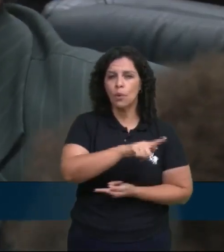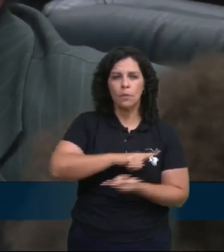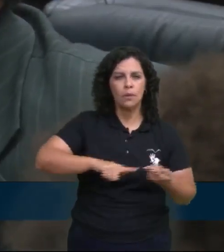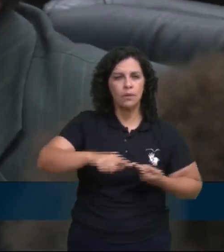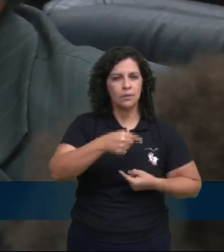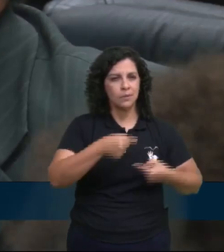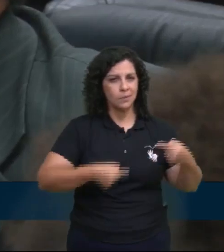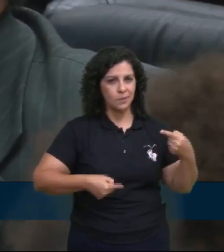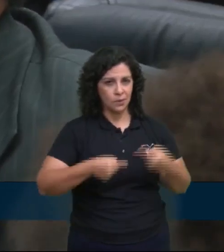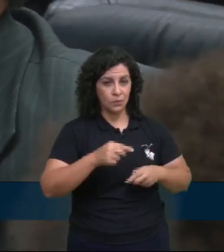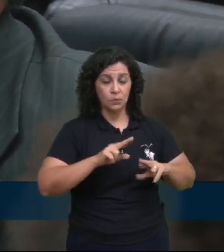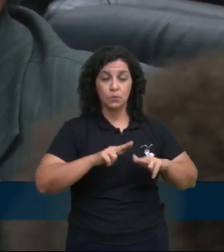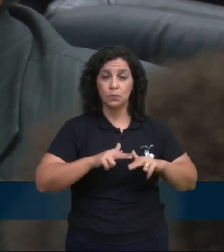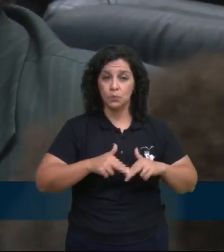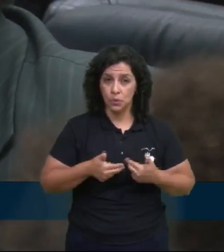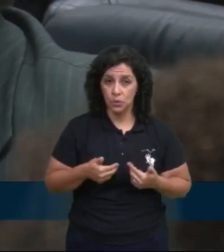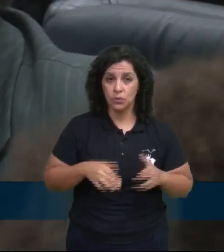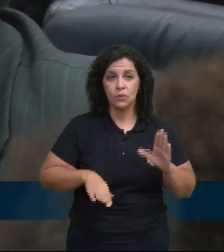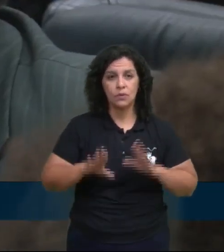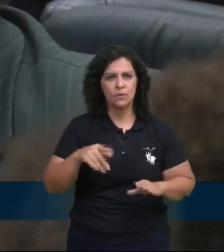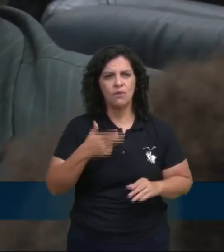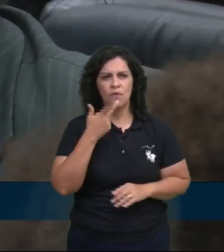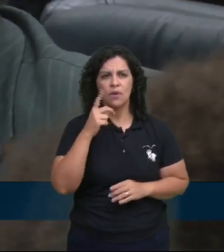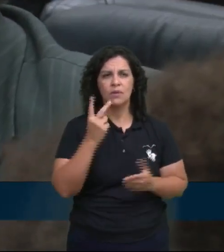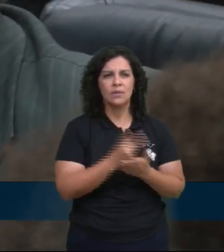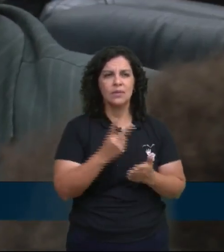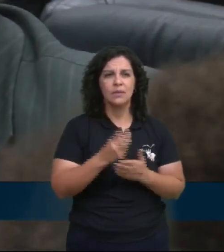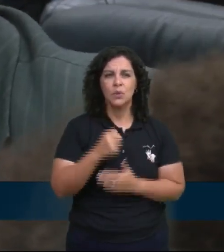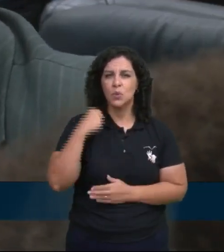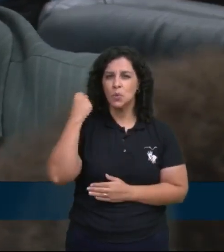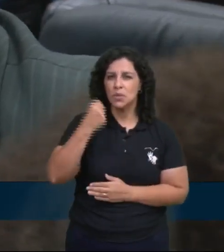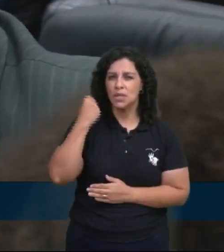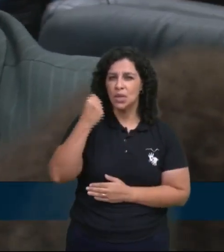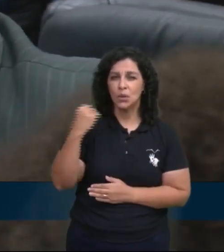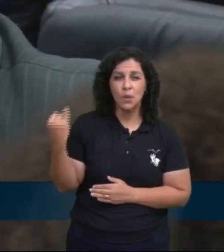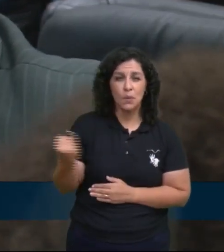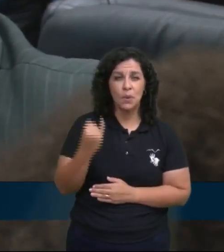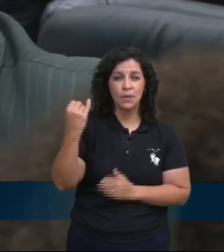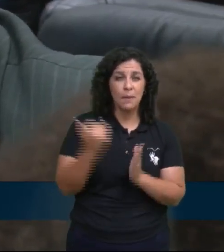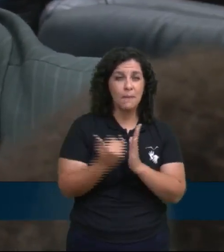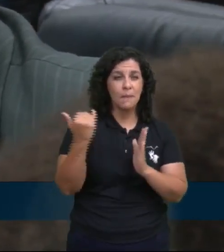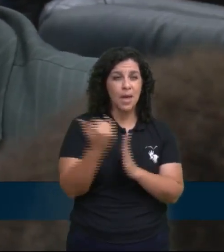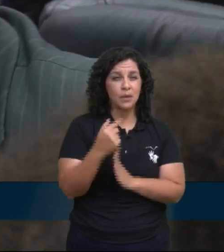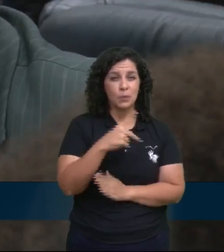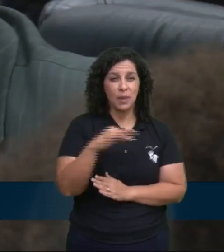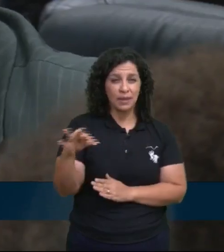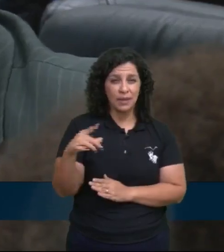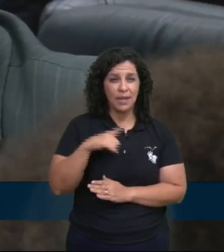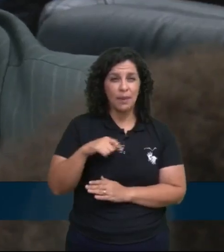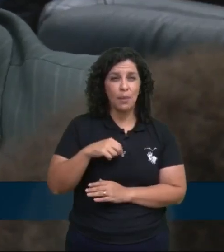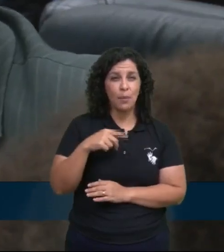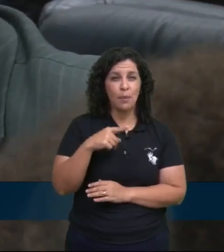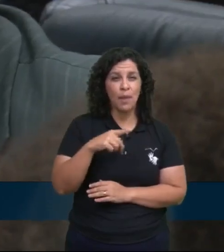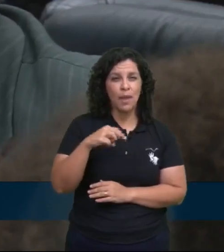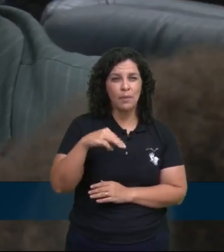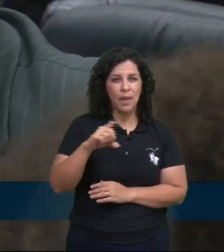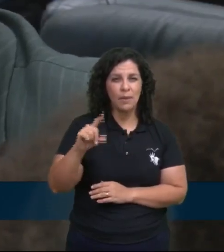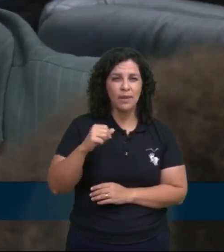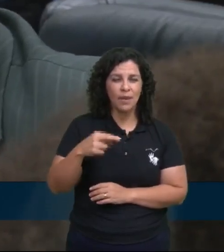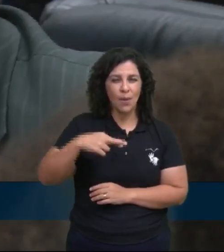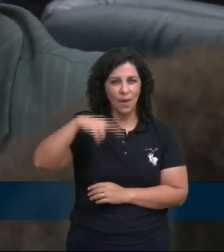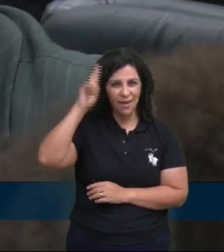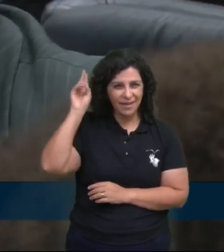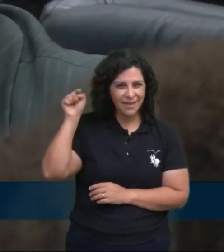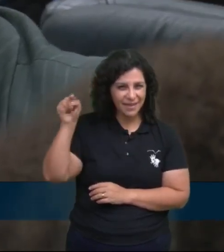política. Por isso, muitas vezes eu falava que o senador mais importante do PT que nós tínhamos era um PMDBista, que era o Roberto